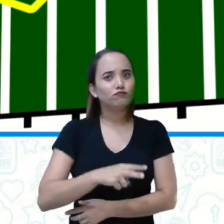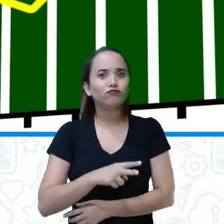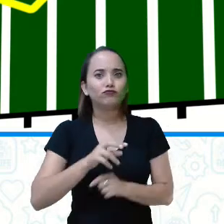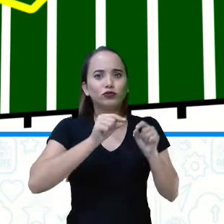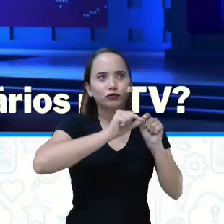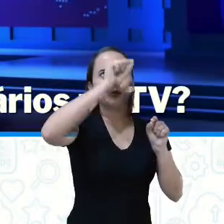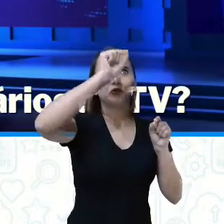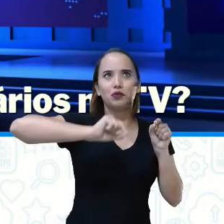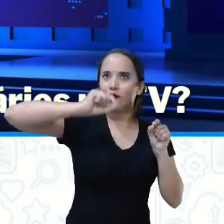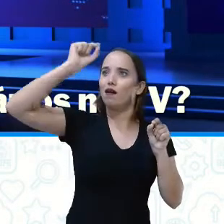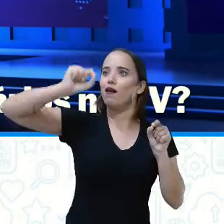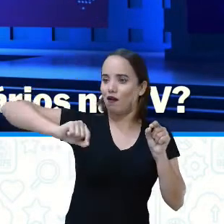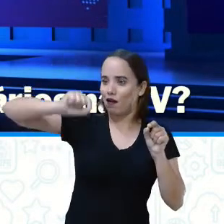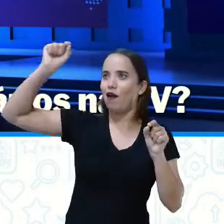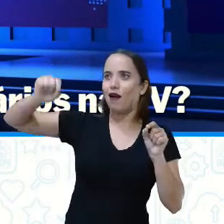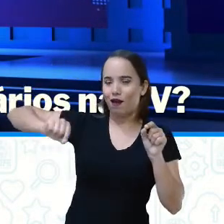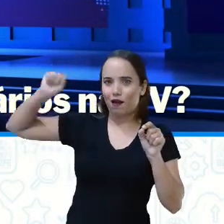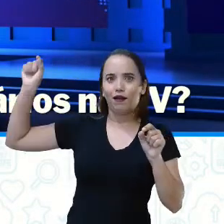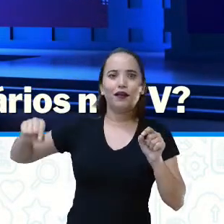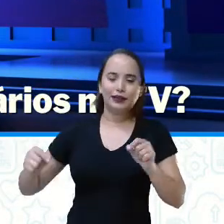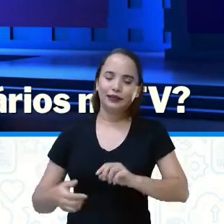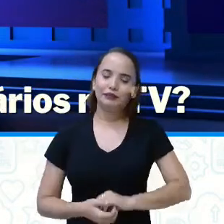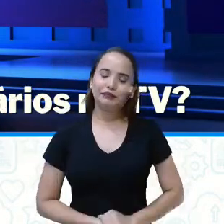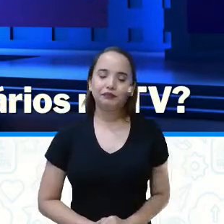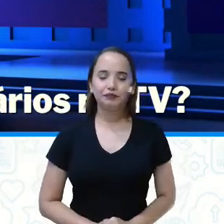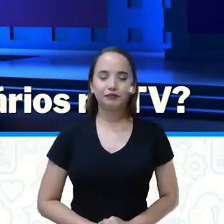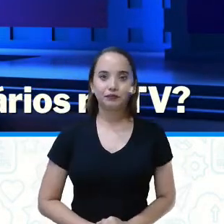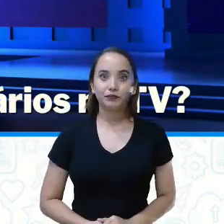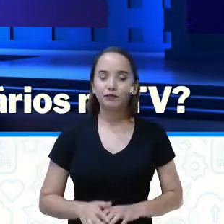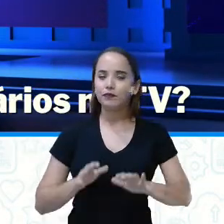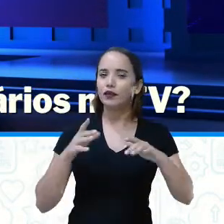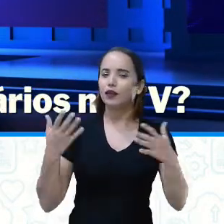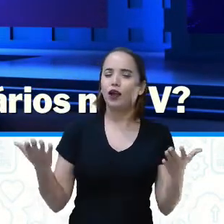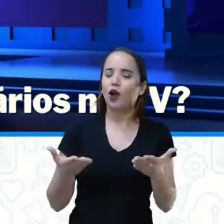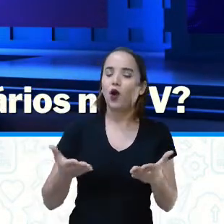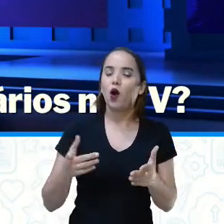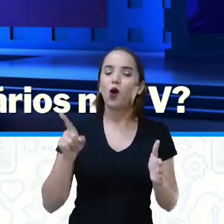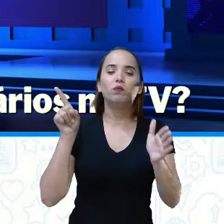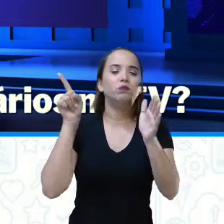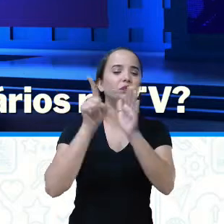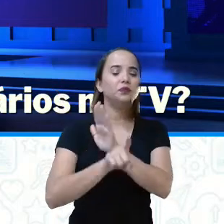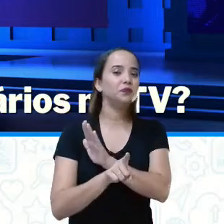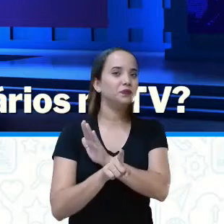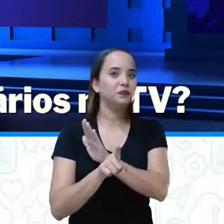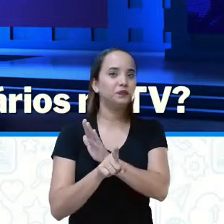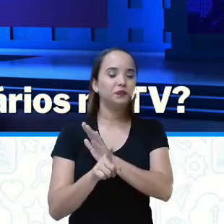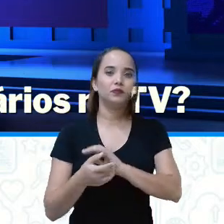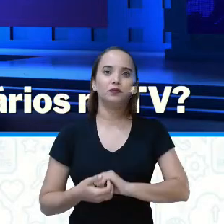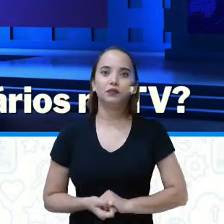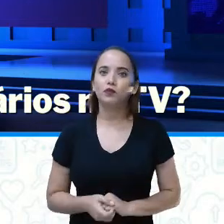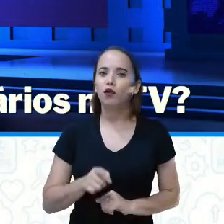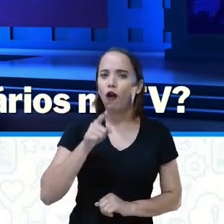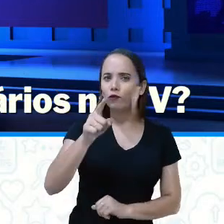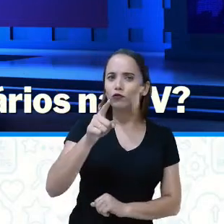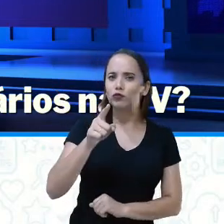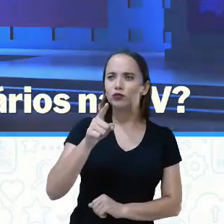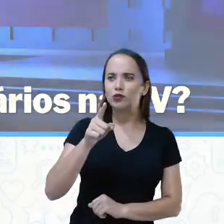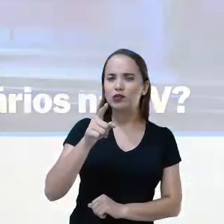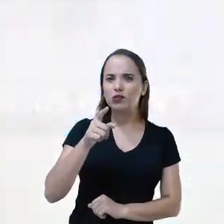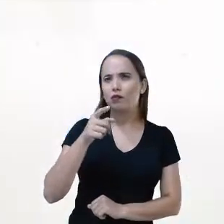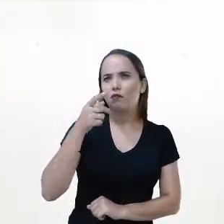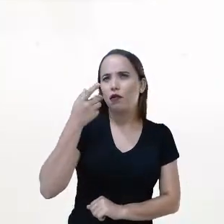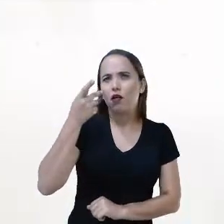gráficos em algum momento também. Agora, eu tenho outra pergunta para fazer para vocês, que é, você costuma assistir